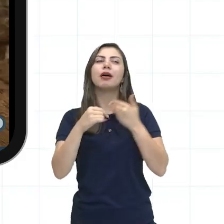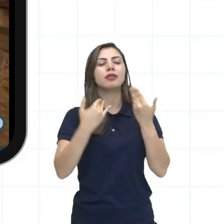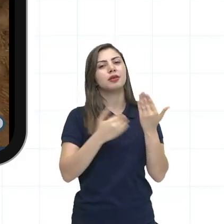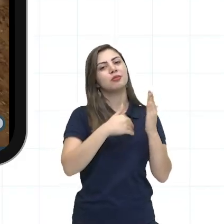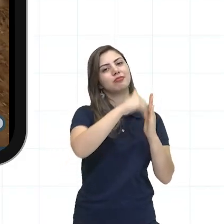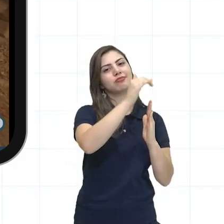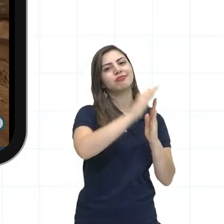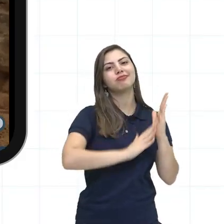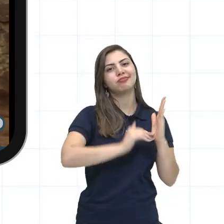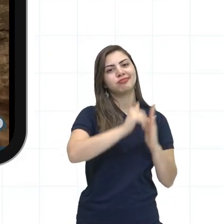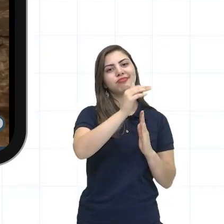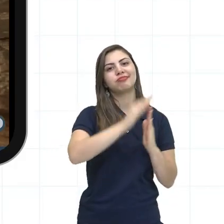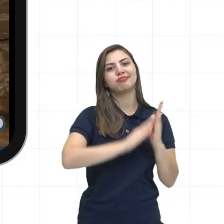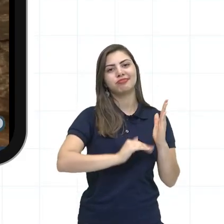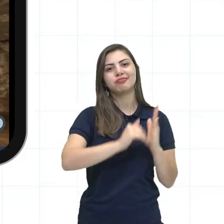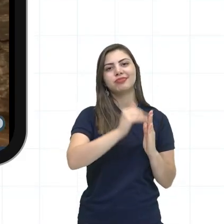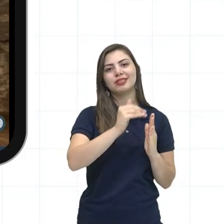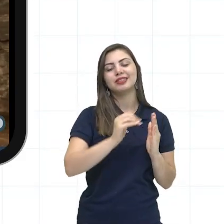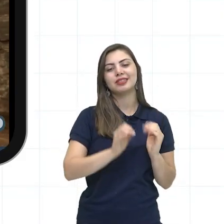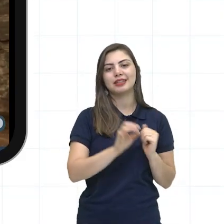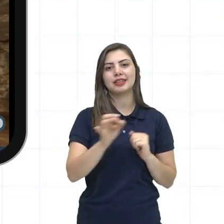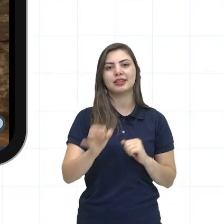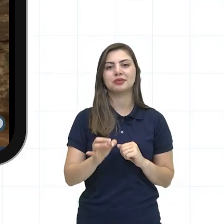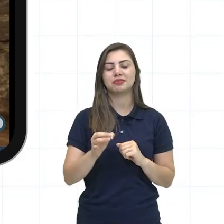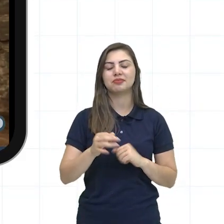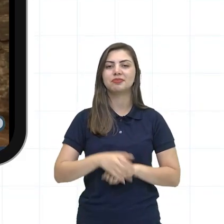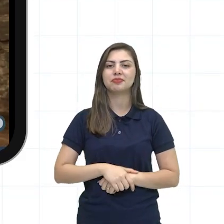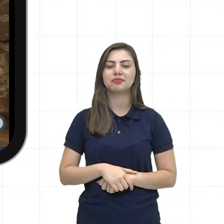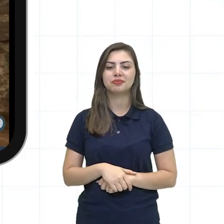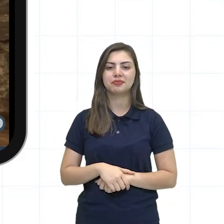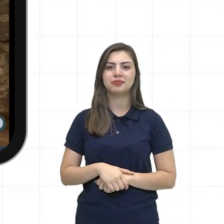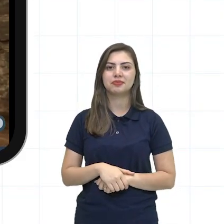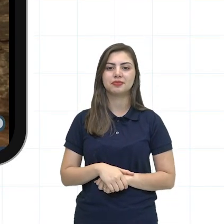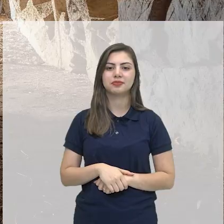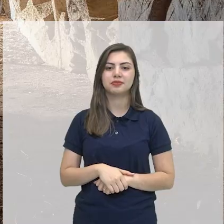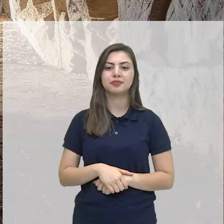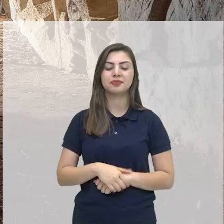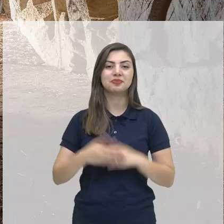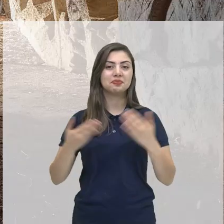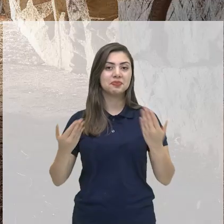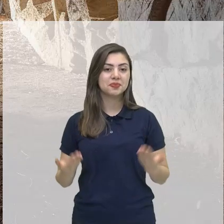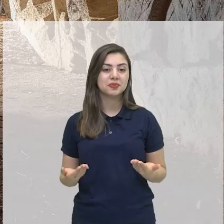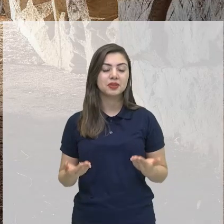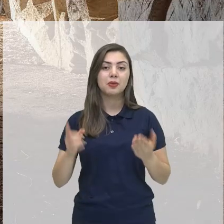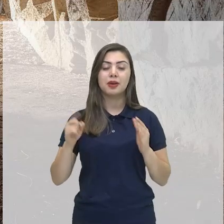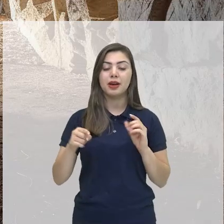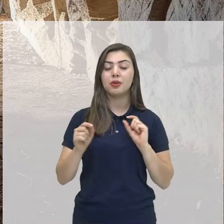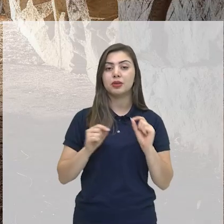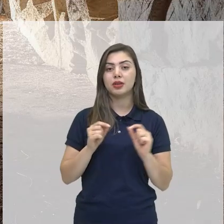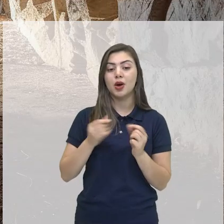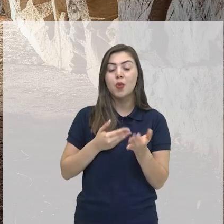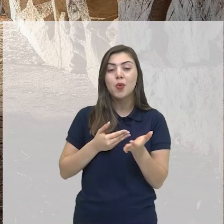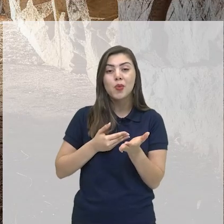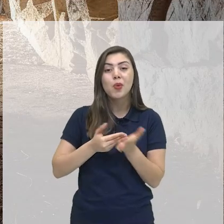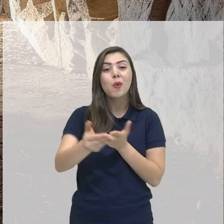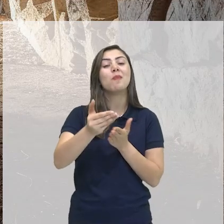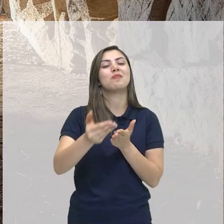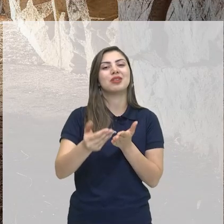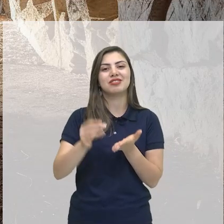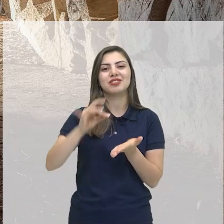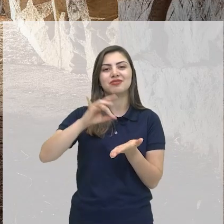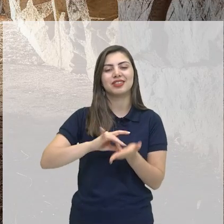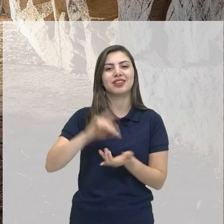O que a gente tem são esses tipos de registros de pinturas rupestres. Conhecer como as coisas aconteceram lá no